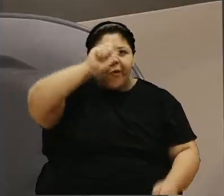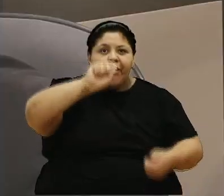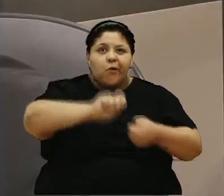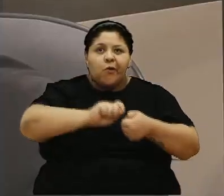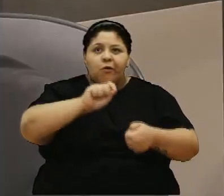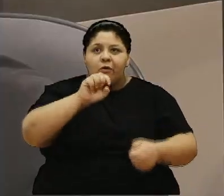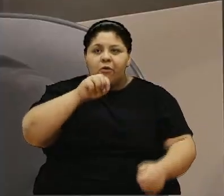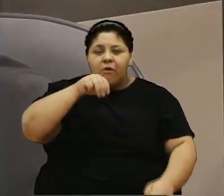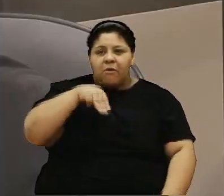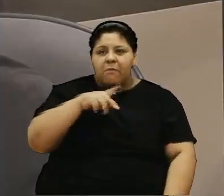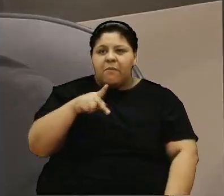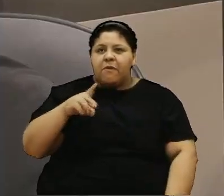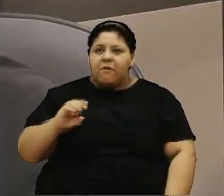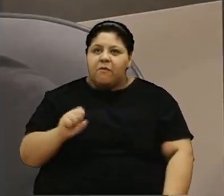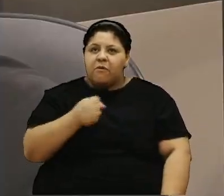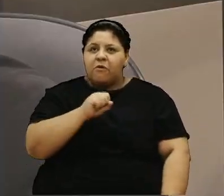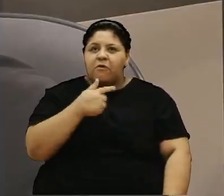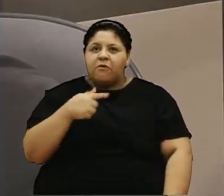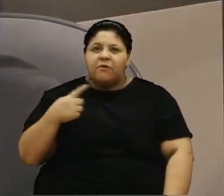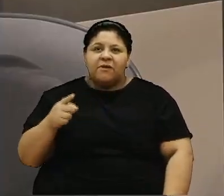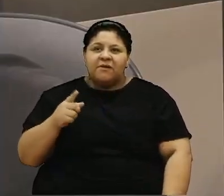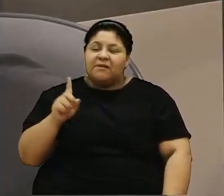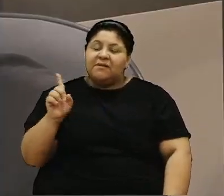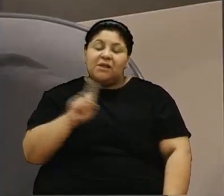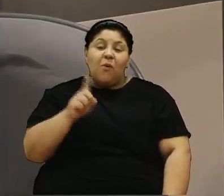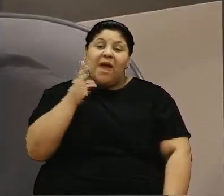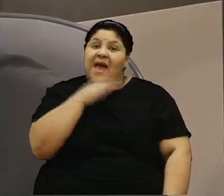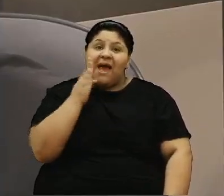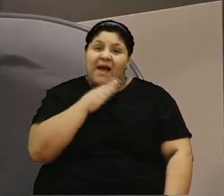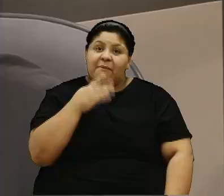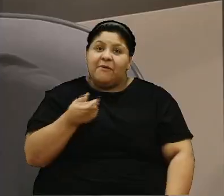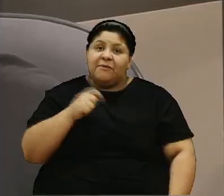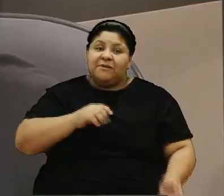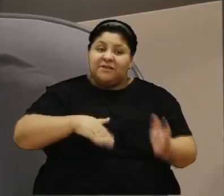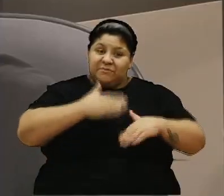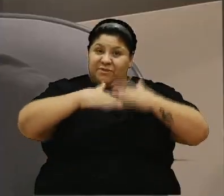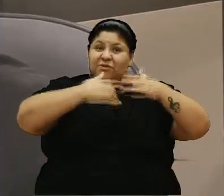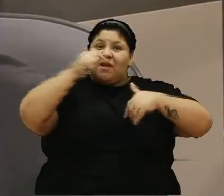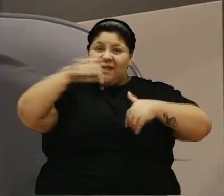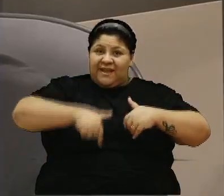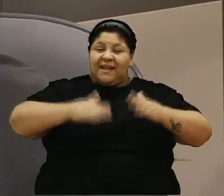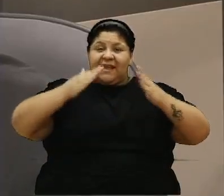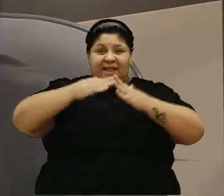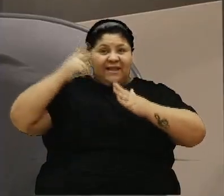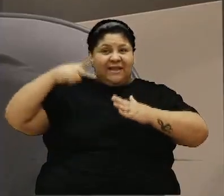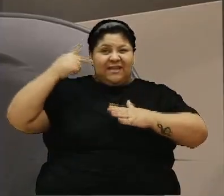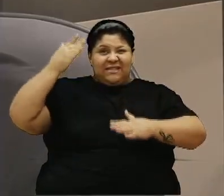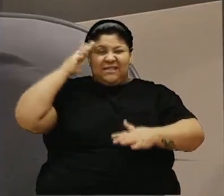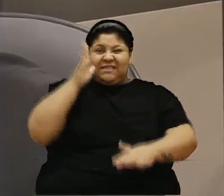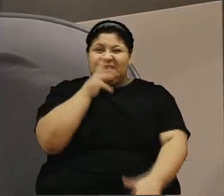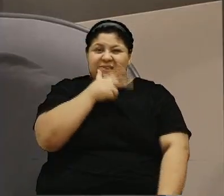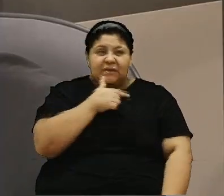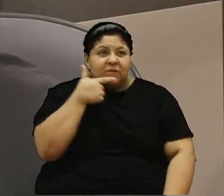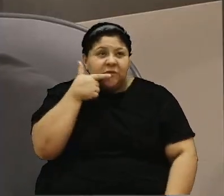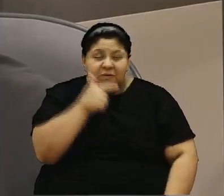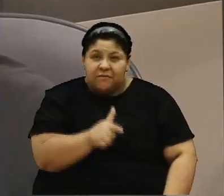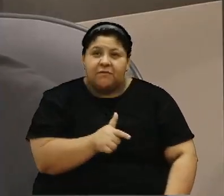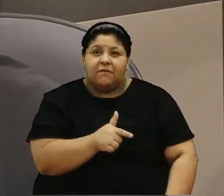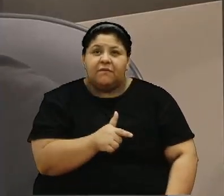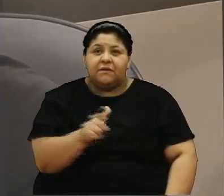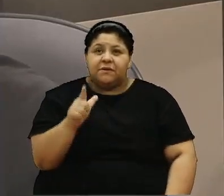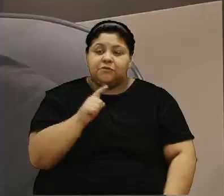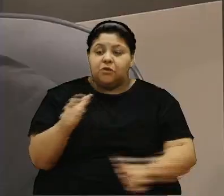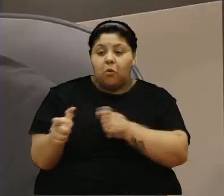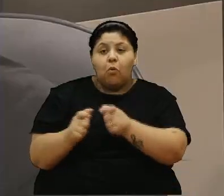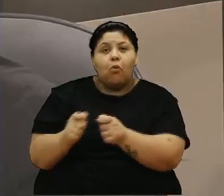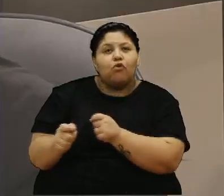MP 871, que não é do dia para a noite, a gente tem que construir. Aqui a gente está numa casa política, a gente sabe que demora, mas ele conseguiu, vereador Bortola, ter um controle